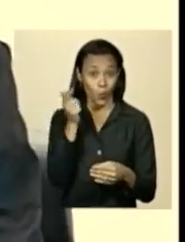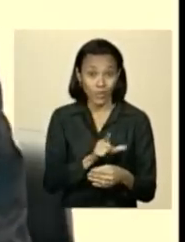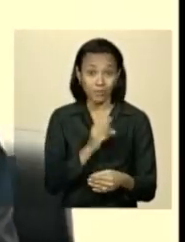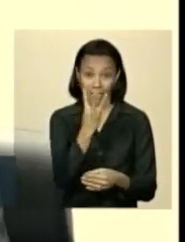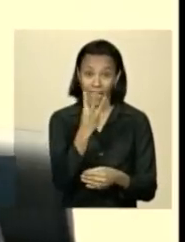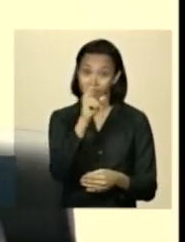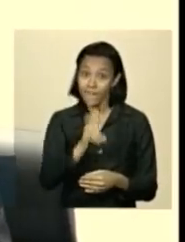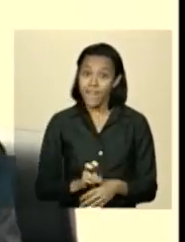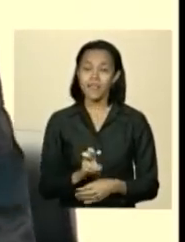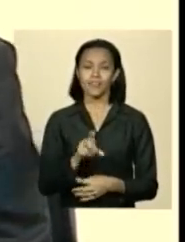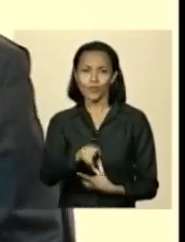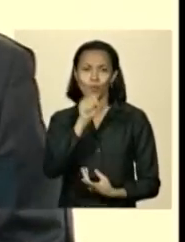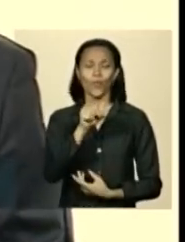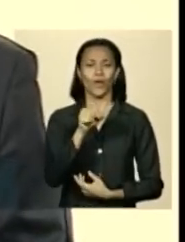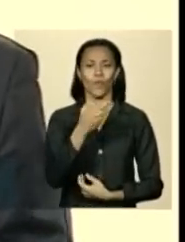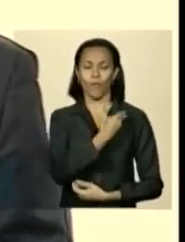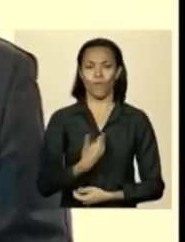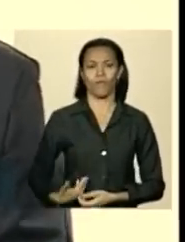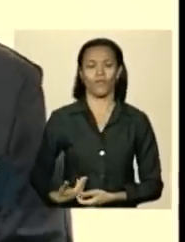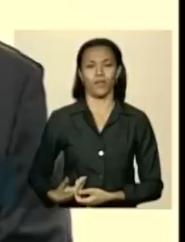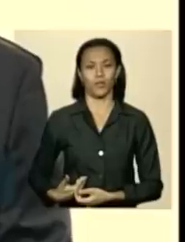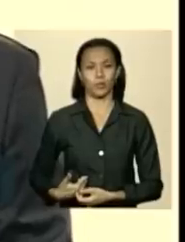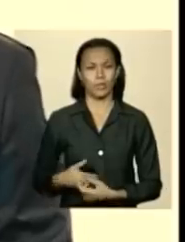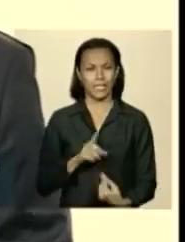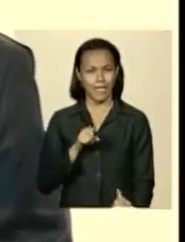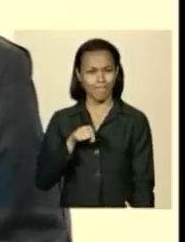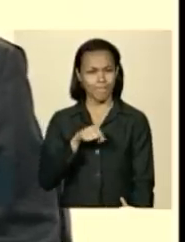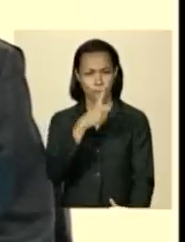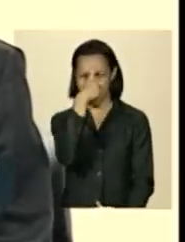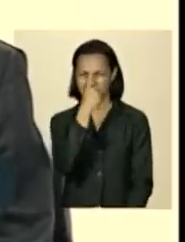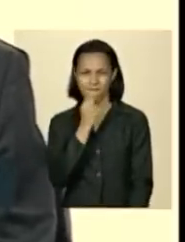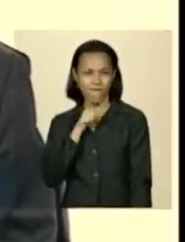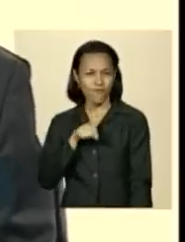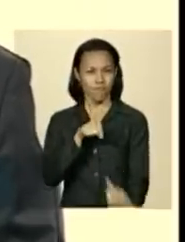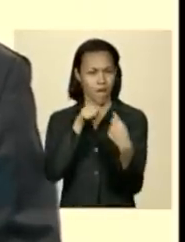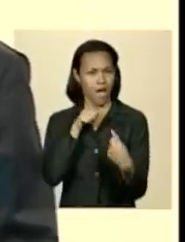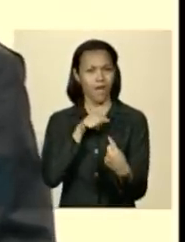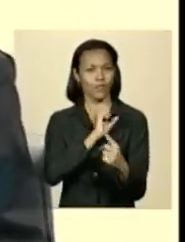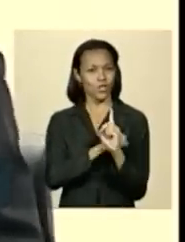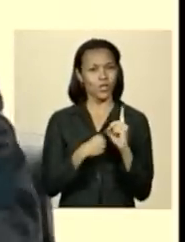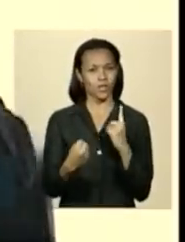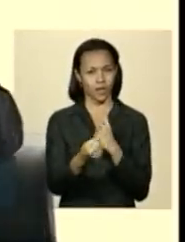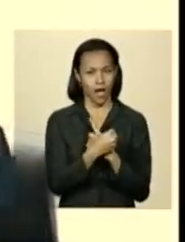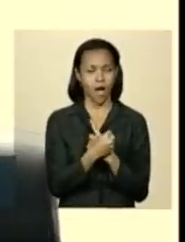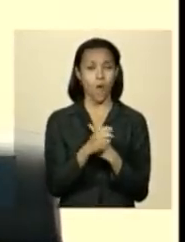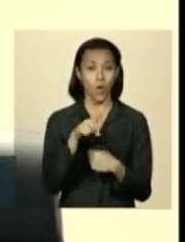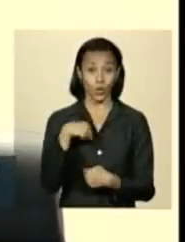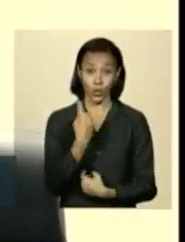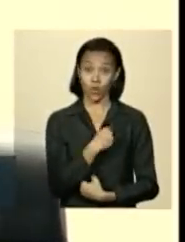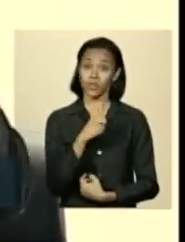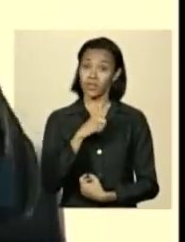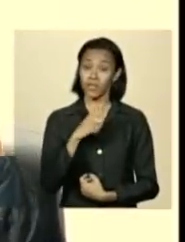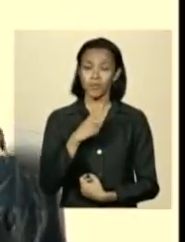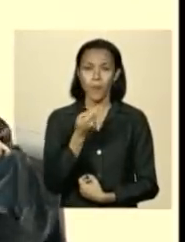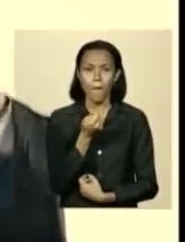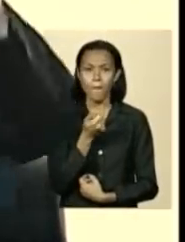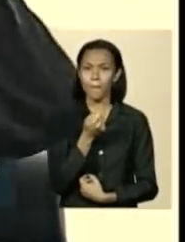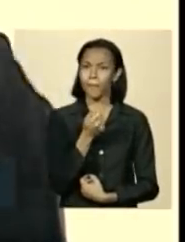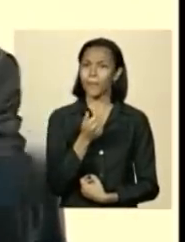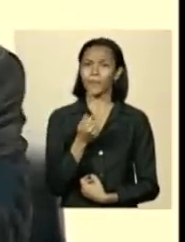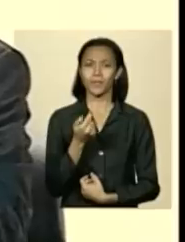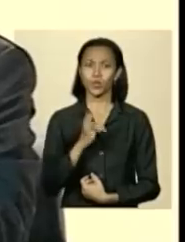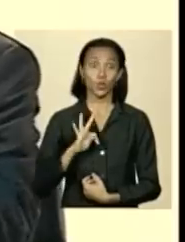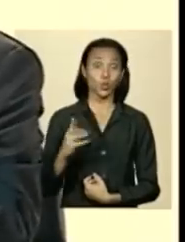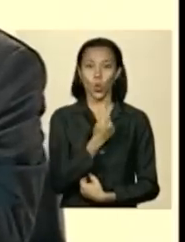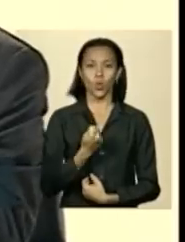governo com um perfil crático Popular nós estamos conquistando uma parcela do estado não é sequer a